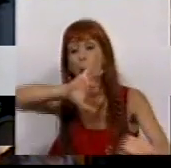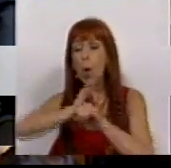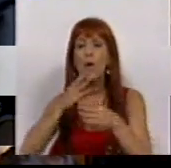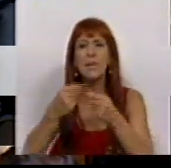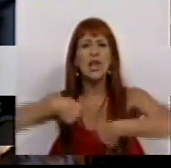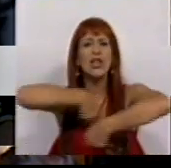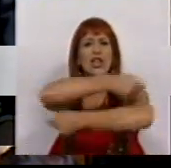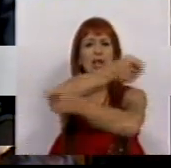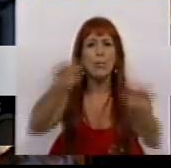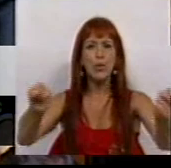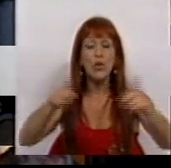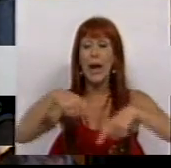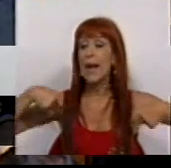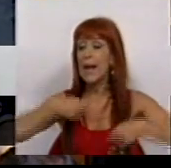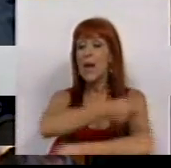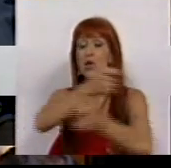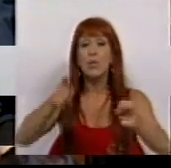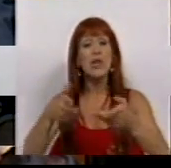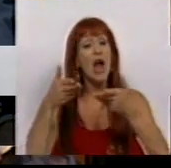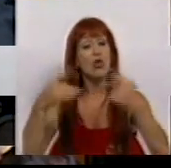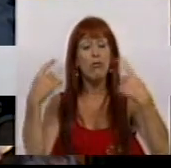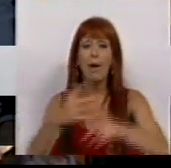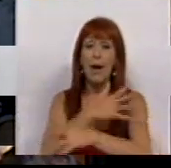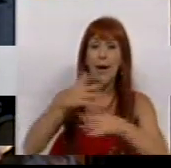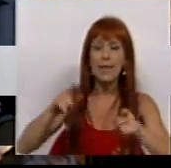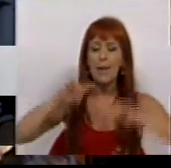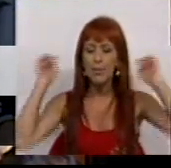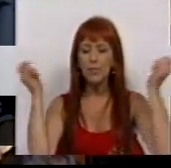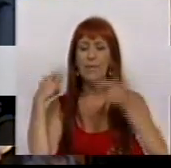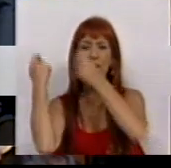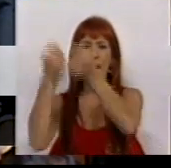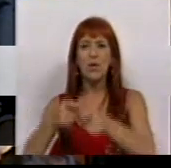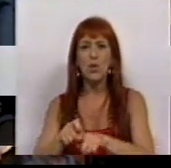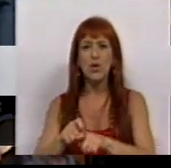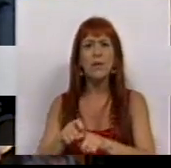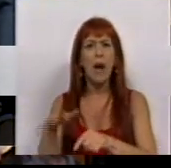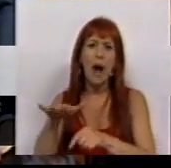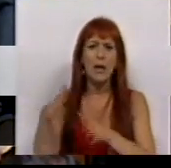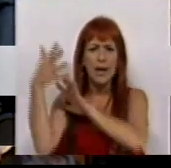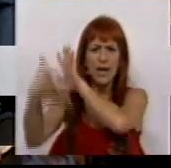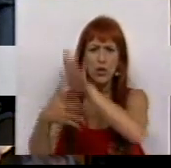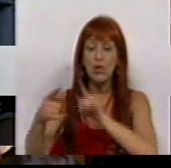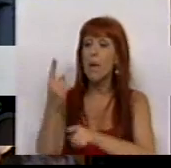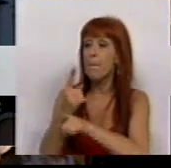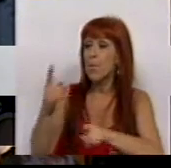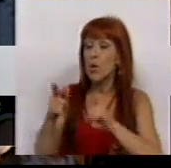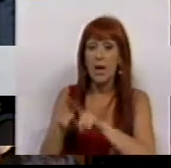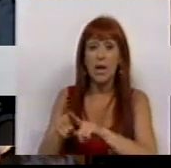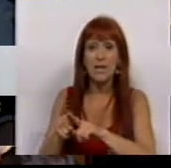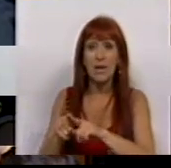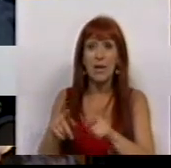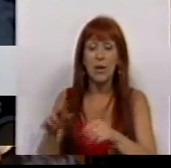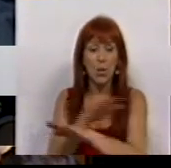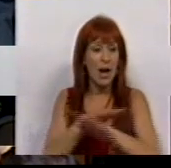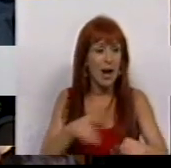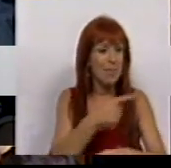a distribuição. A distribuição dá um contributo grande para promover a agricultura de cariz industrial, uma vez que, ao aniquilar a